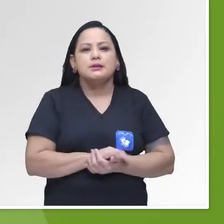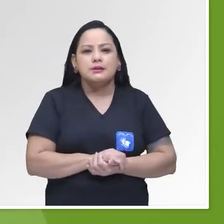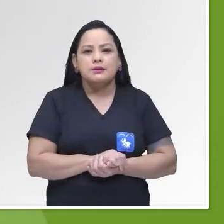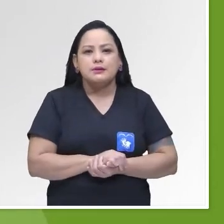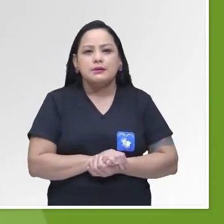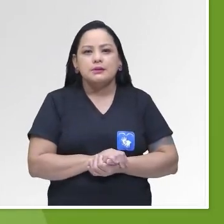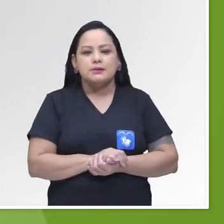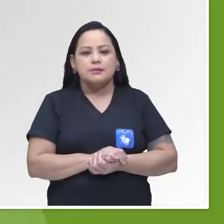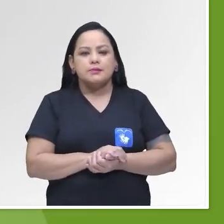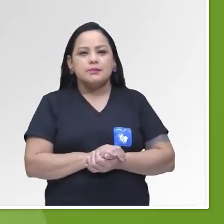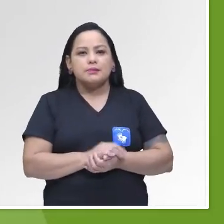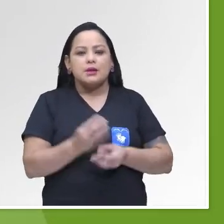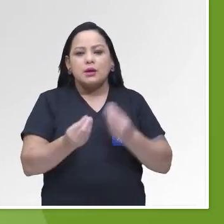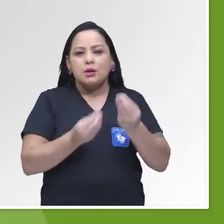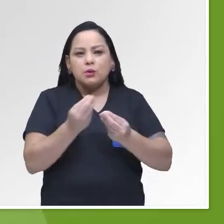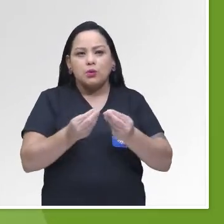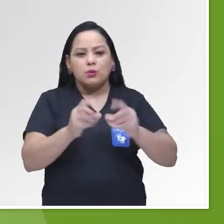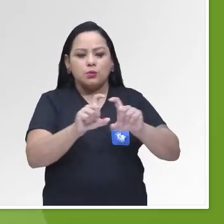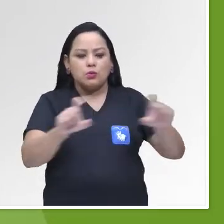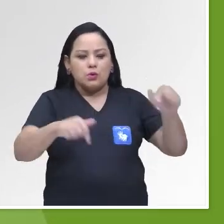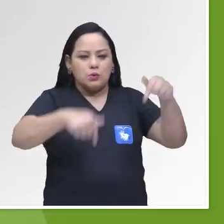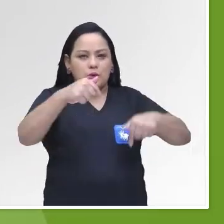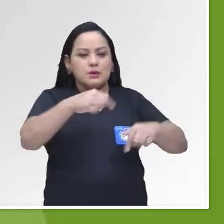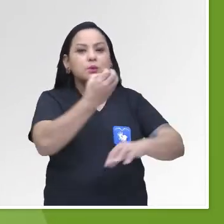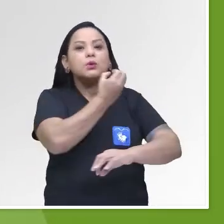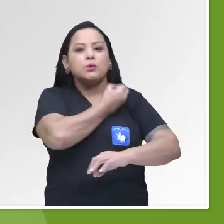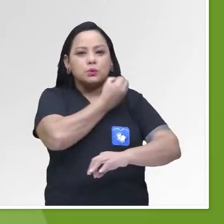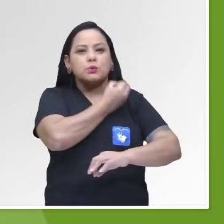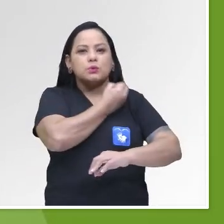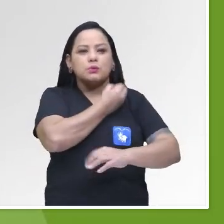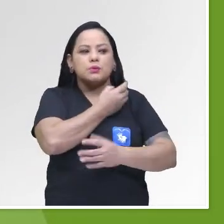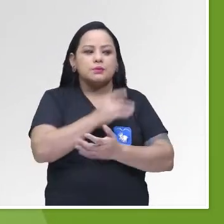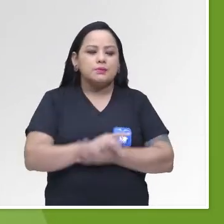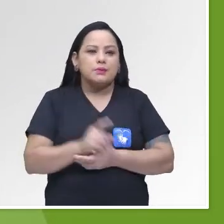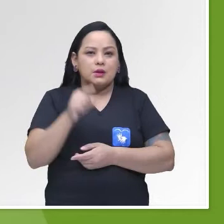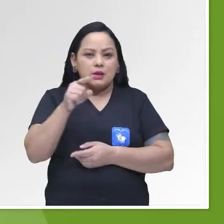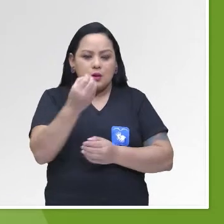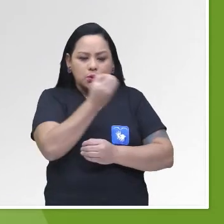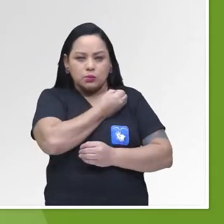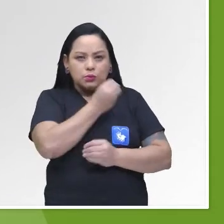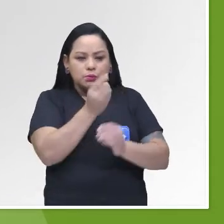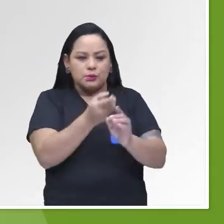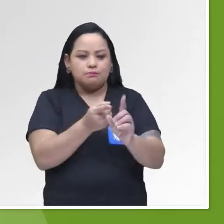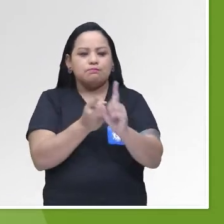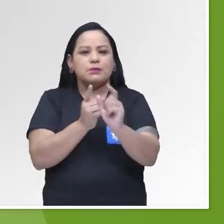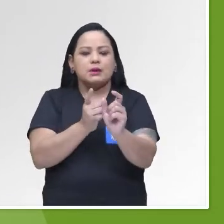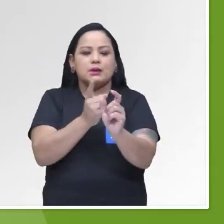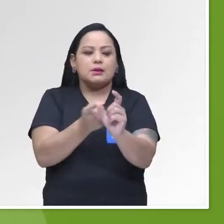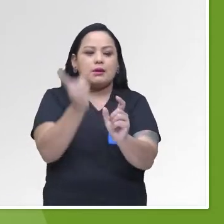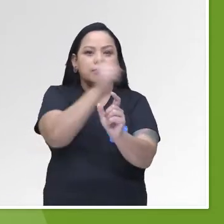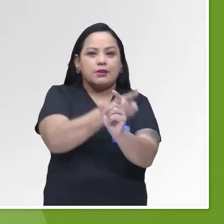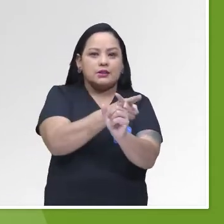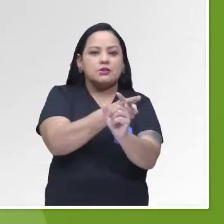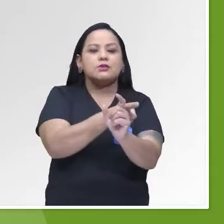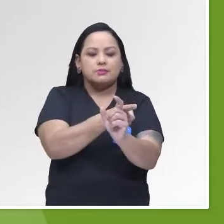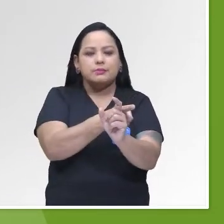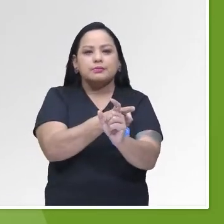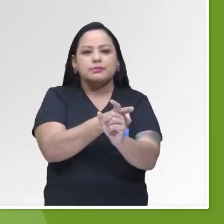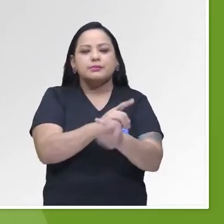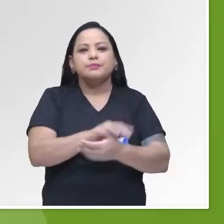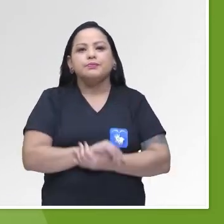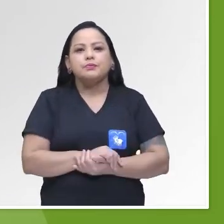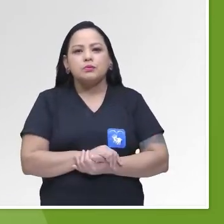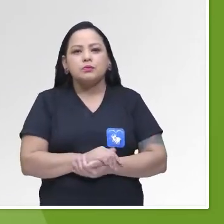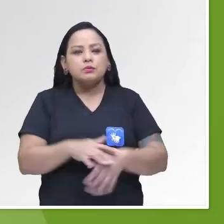uma equação química é o coeficiente, é o número que você coloca na frente da molécula, tá bom? E aí, para